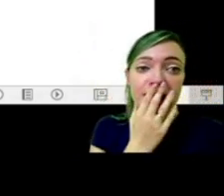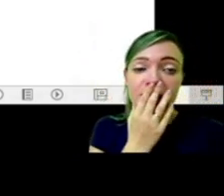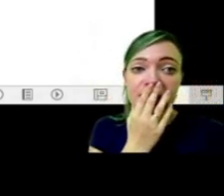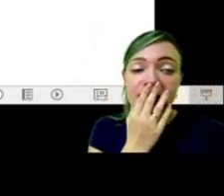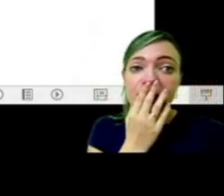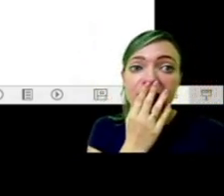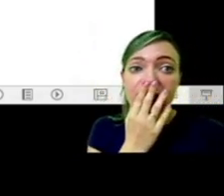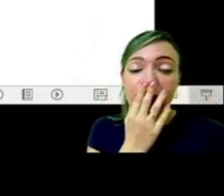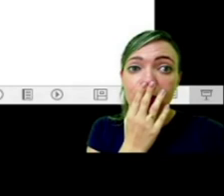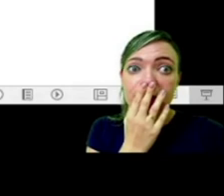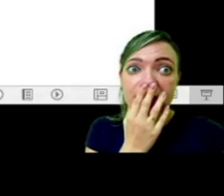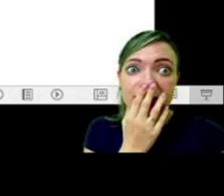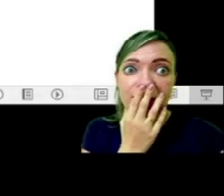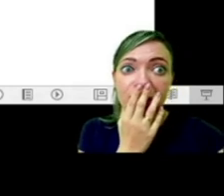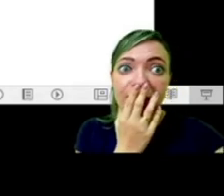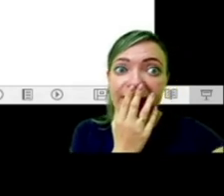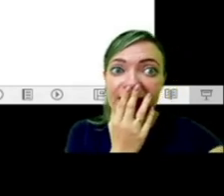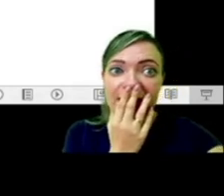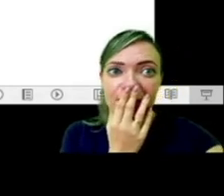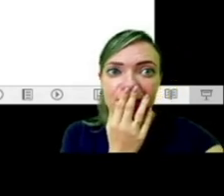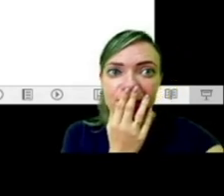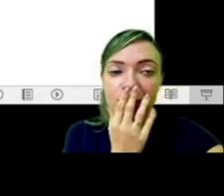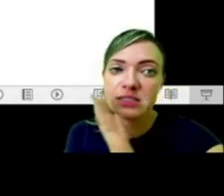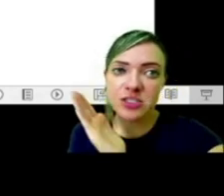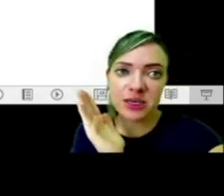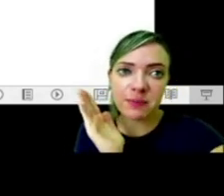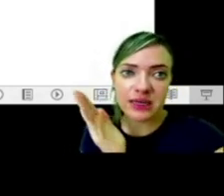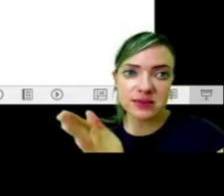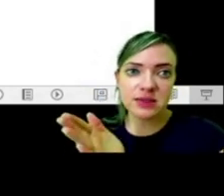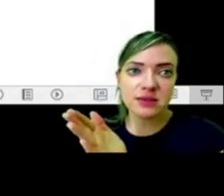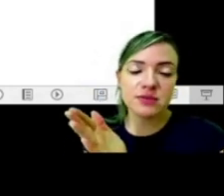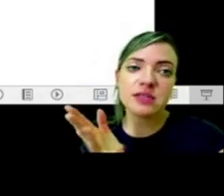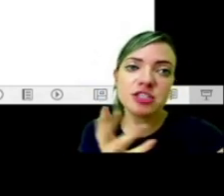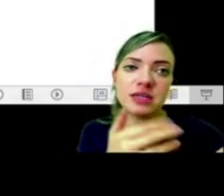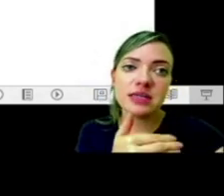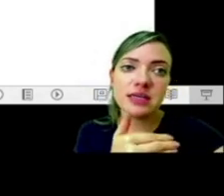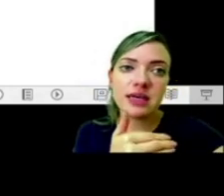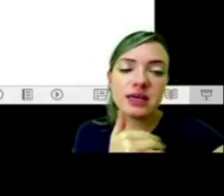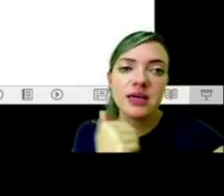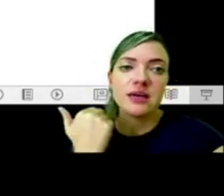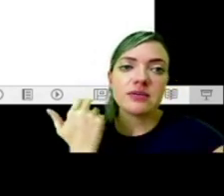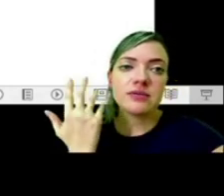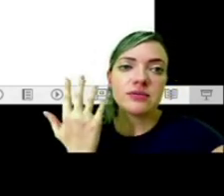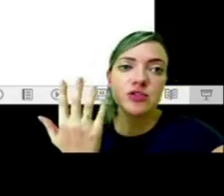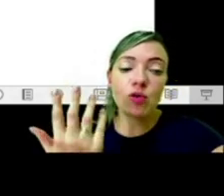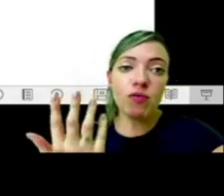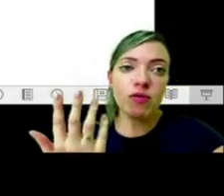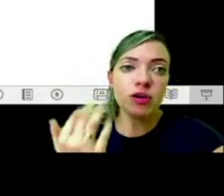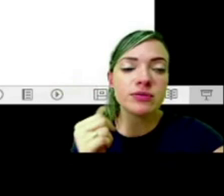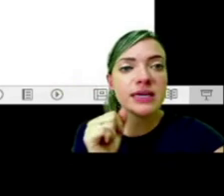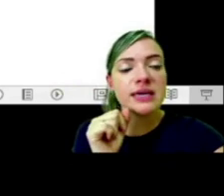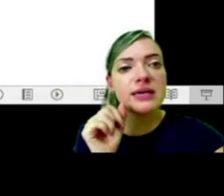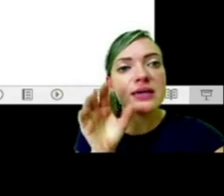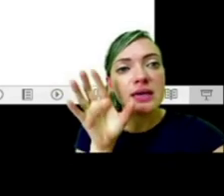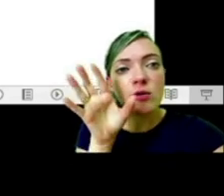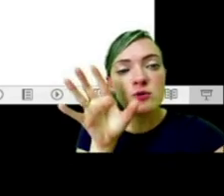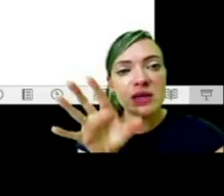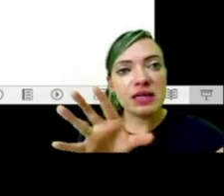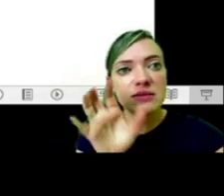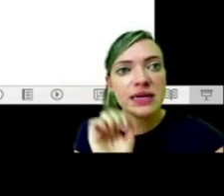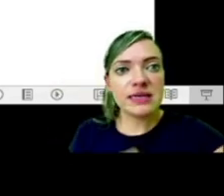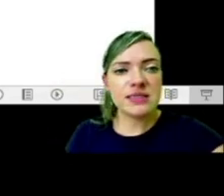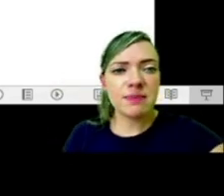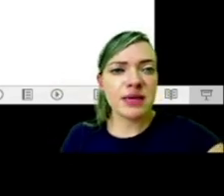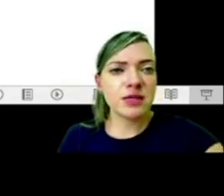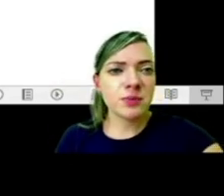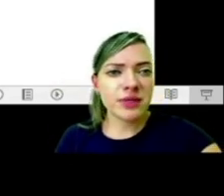de hospedeiros, o que vai acontecer com ela? Quando você tira parasita, você tira ali, né, o desconforto que aquele